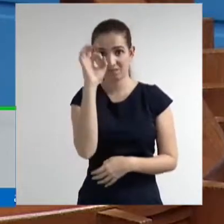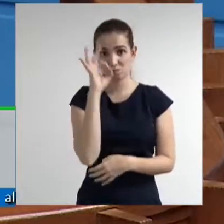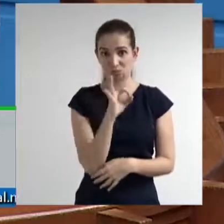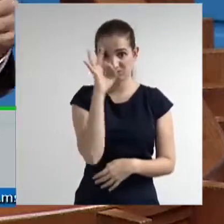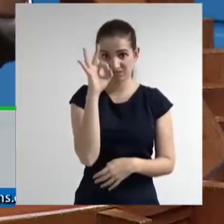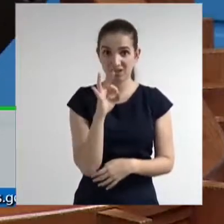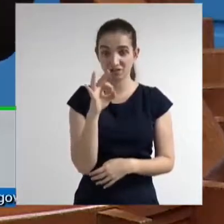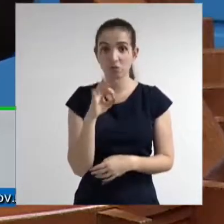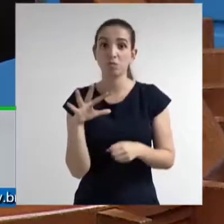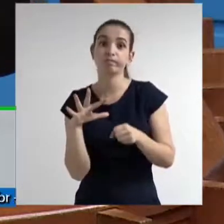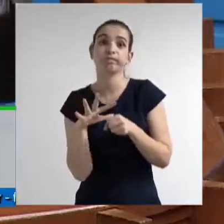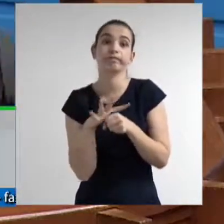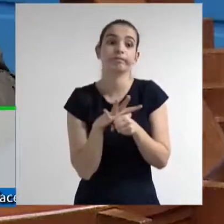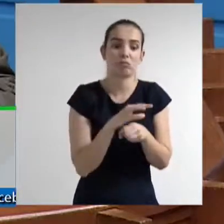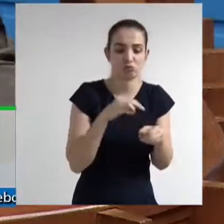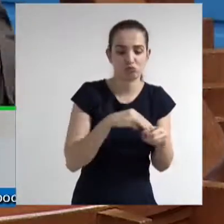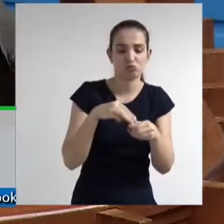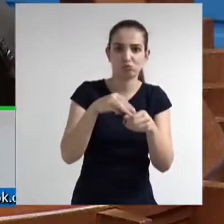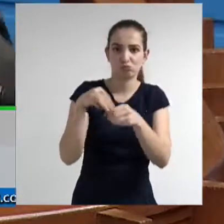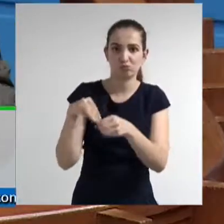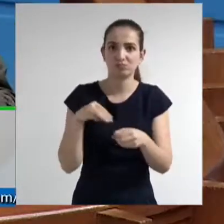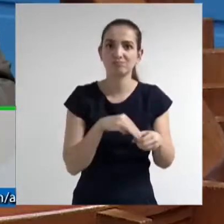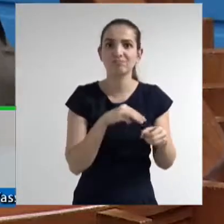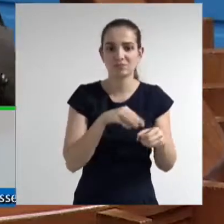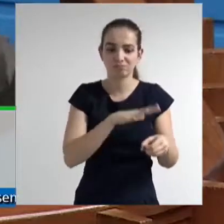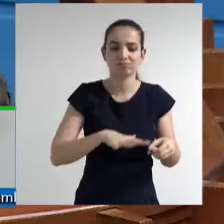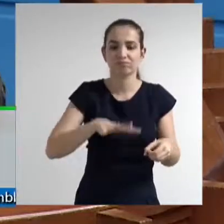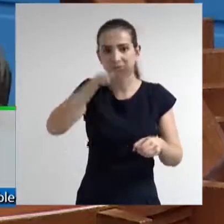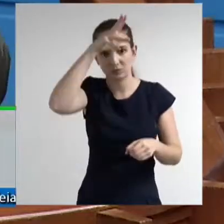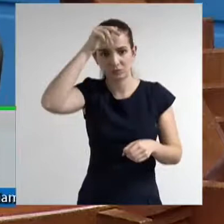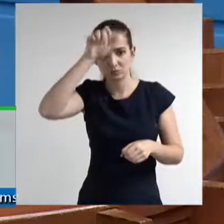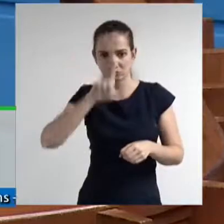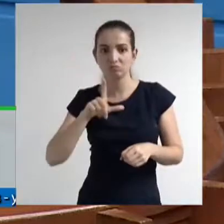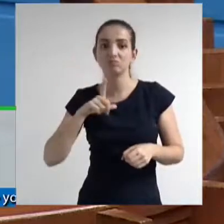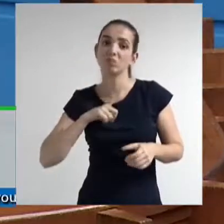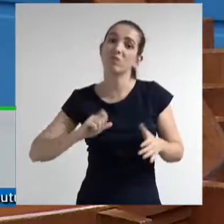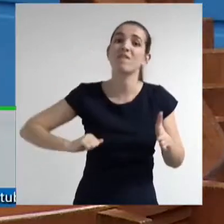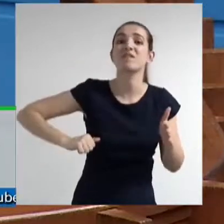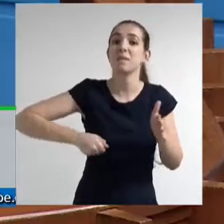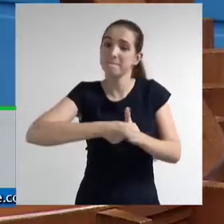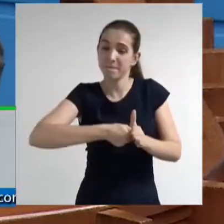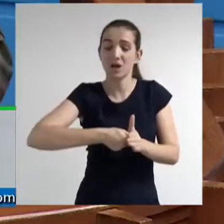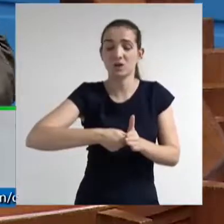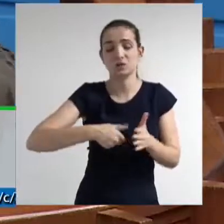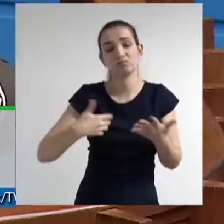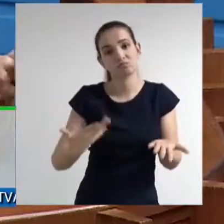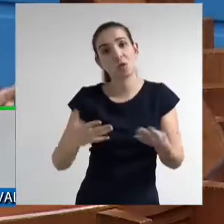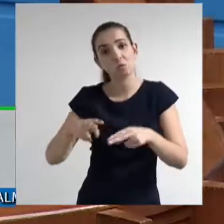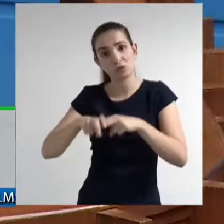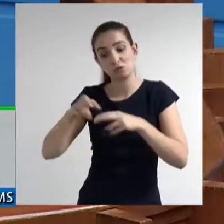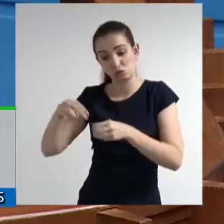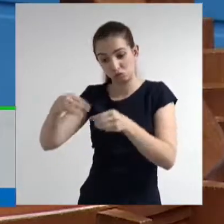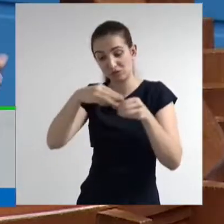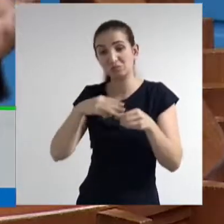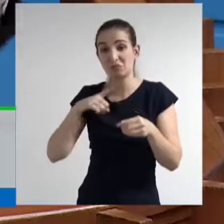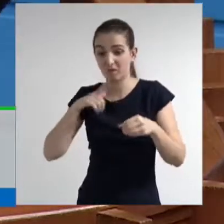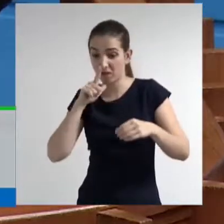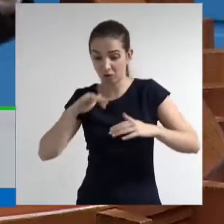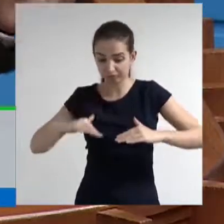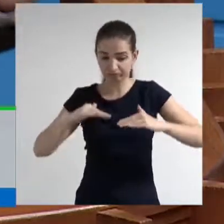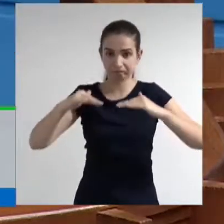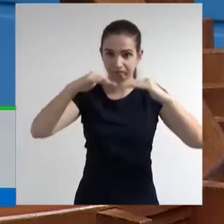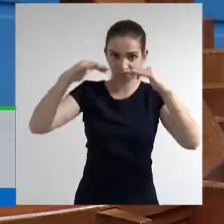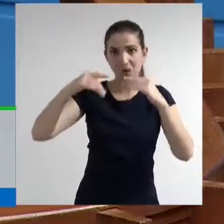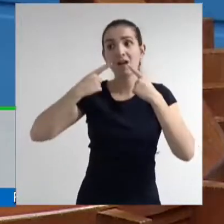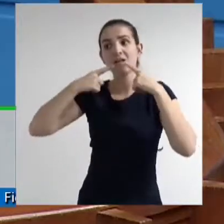Sul. E os municípios impactados, atingidos, reclamaram isso na Justiça. Esses 6 municípios, que